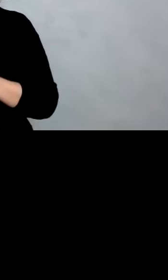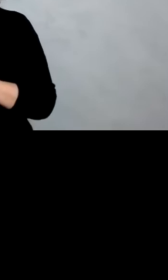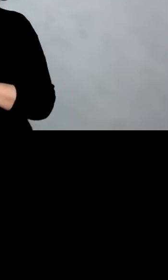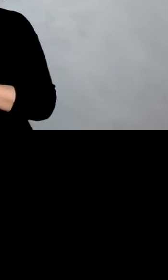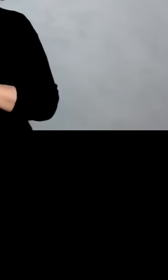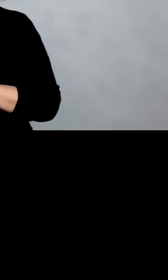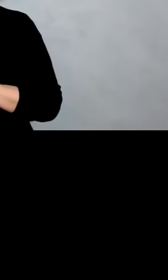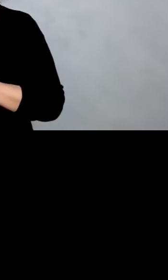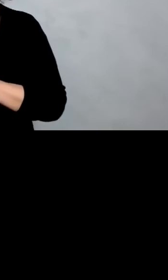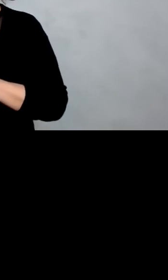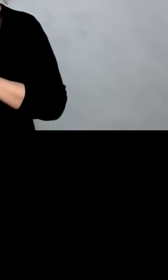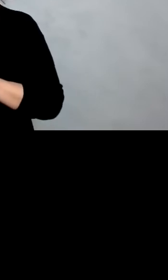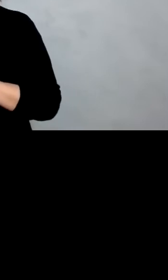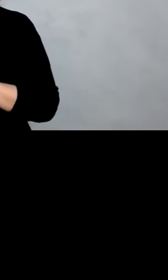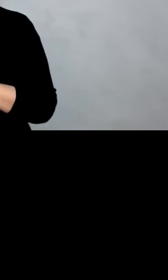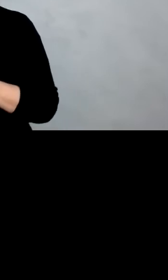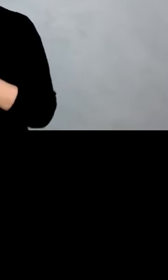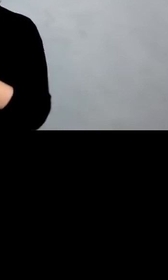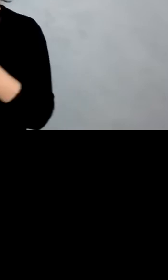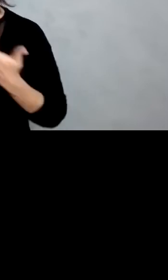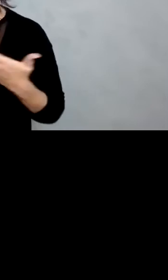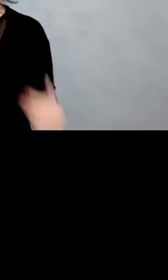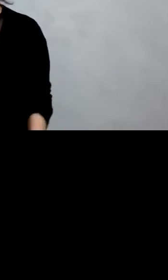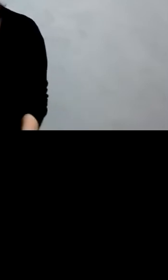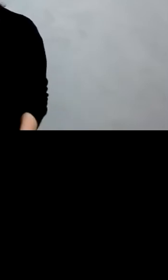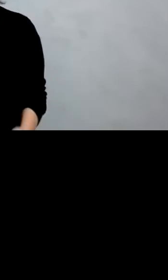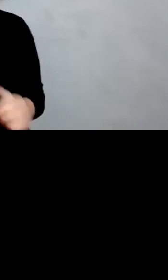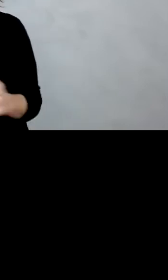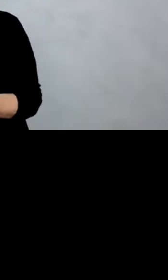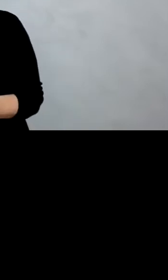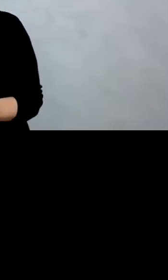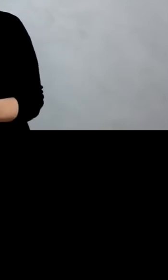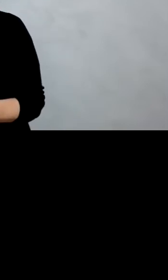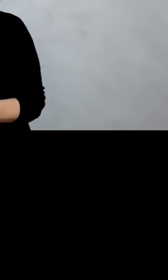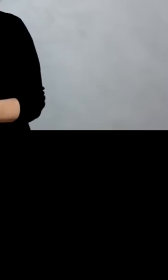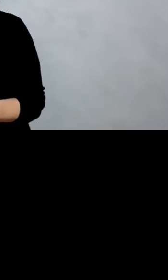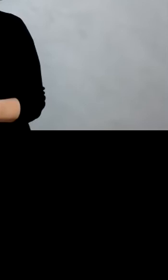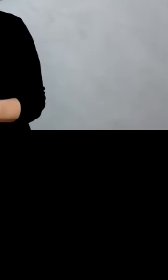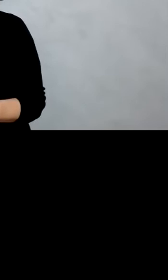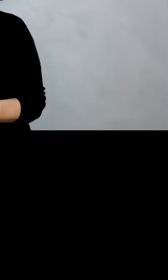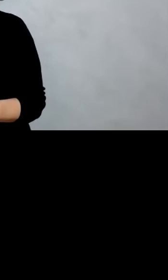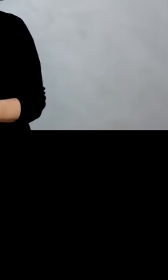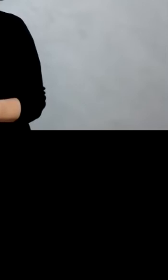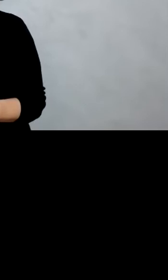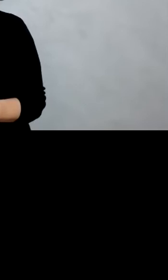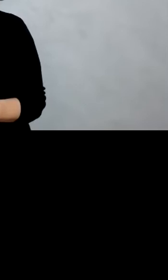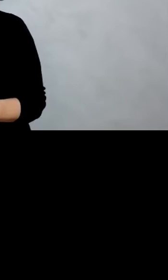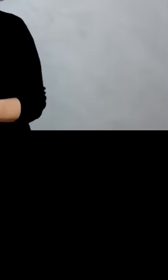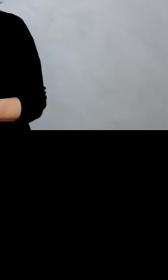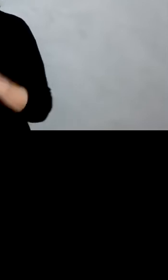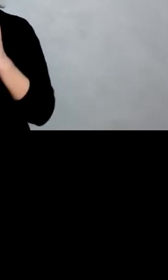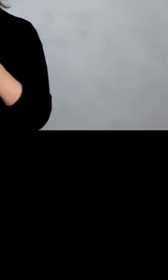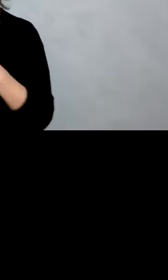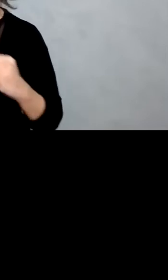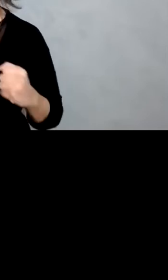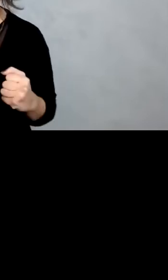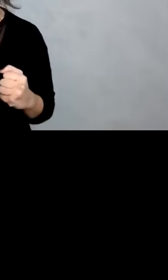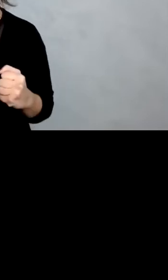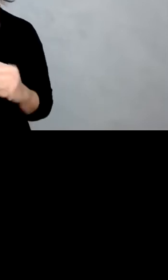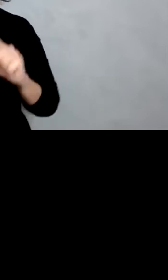O senhor me avisa a hora que quiser que eu comece a apresentação, por favor? Tá bem, é quase em seguida. Só vou dizer 2 palavras. Sim, e a tranquilo.